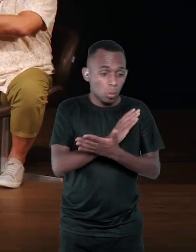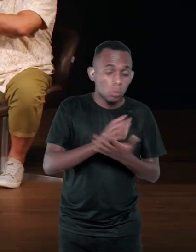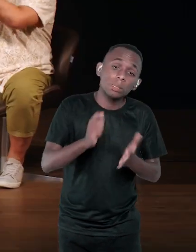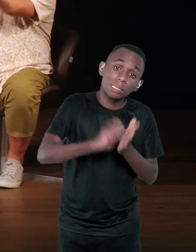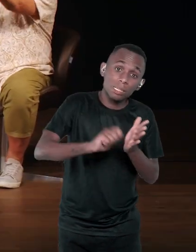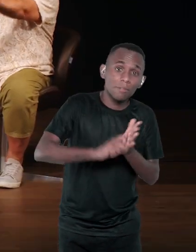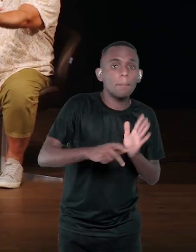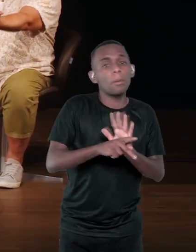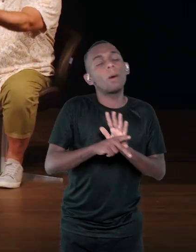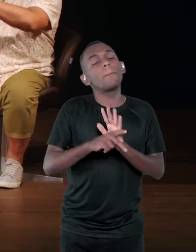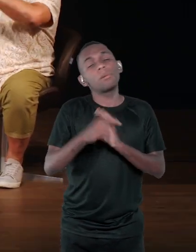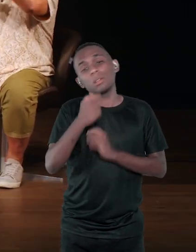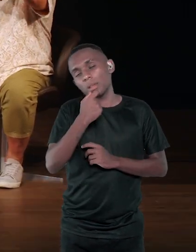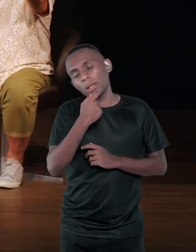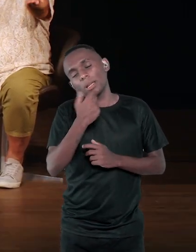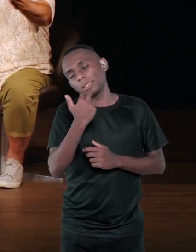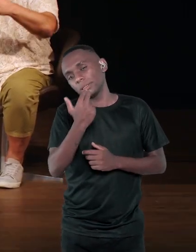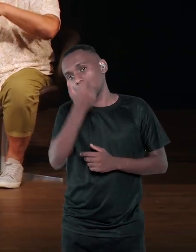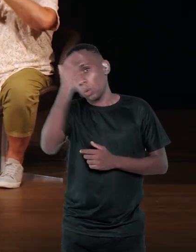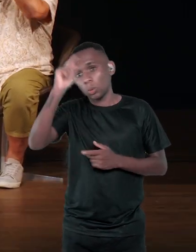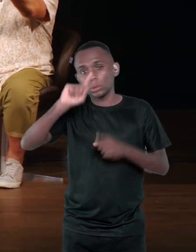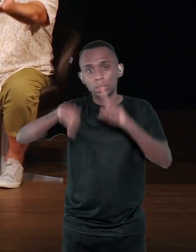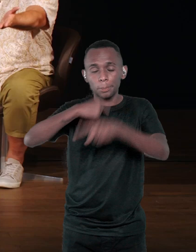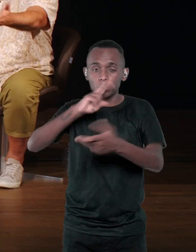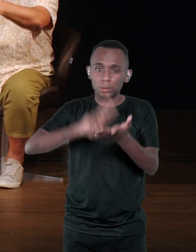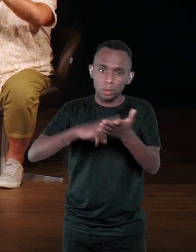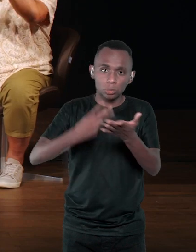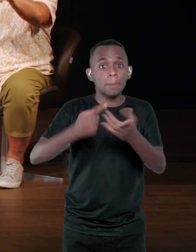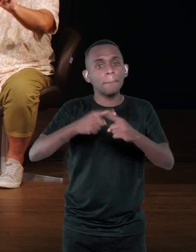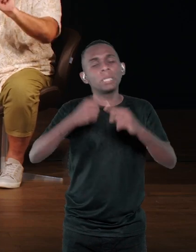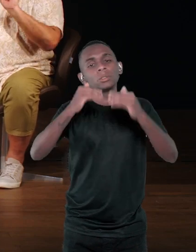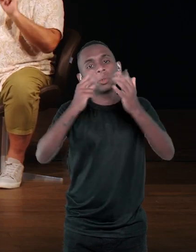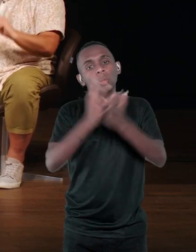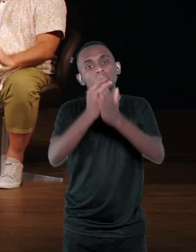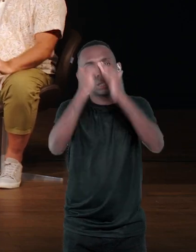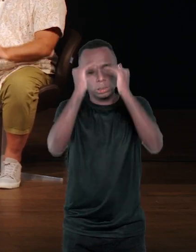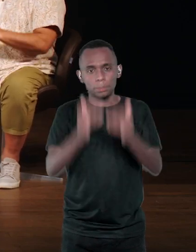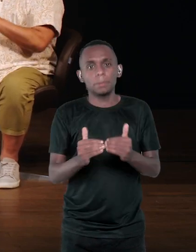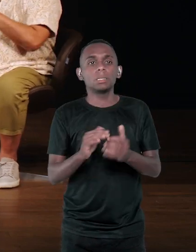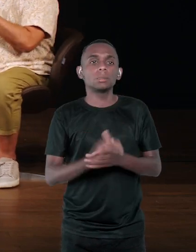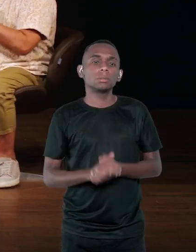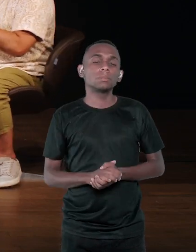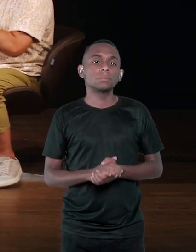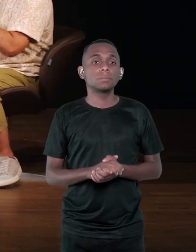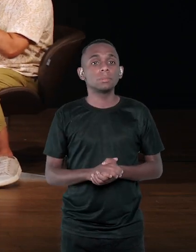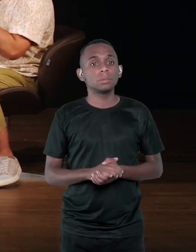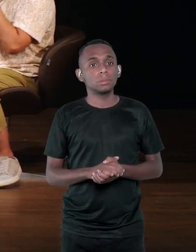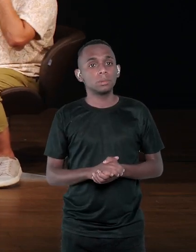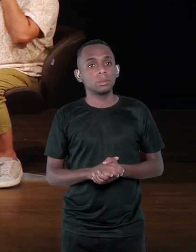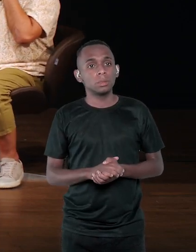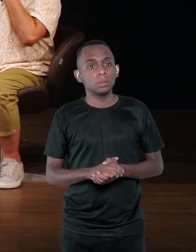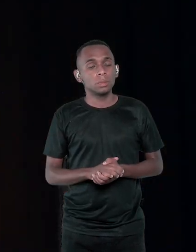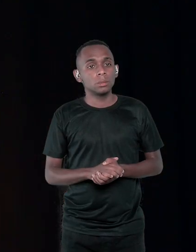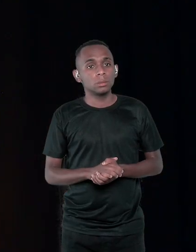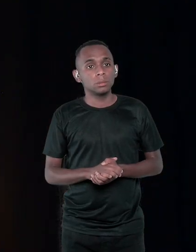desses autores que saem, o próprio Salman Rushdie, que é paquistanês, na verdade, deixa eu me corrigir aqui, não é